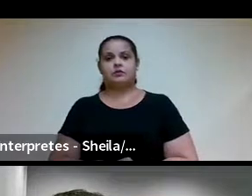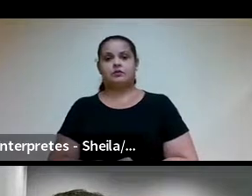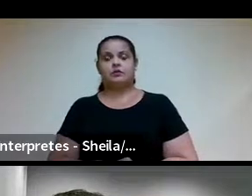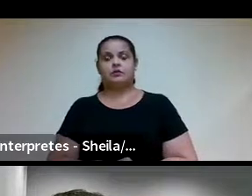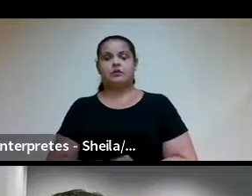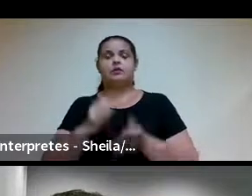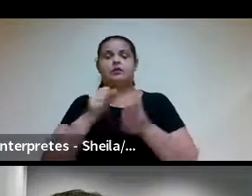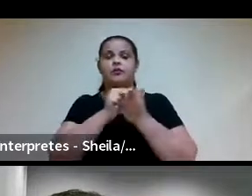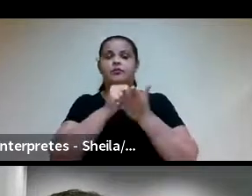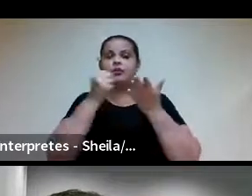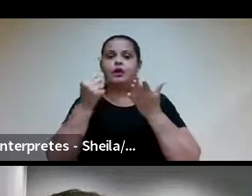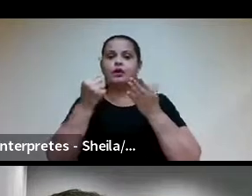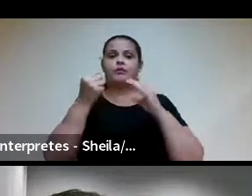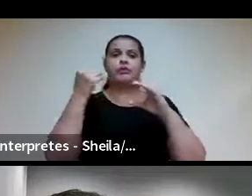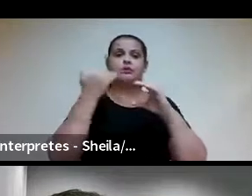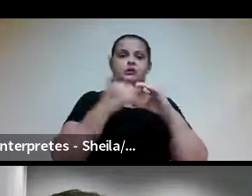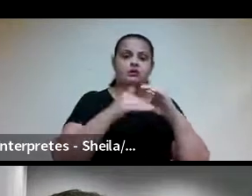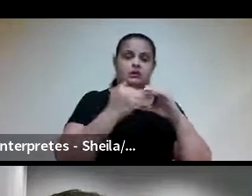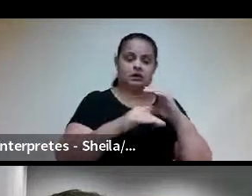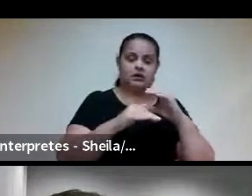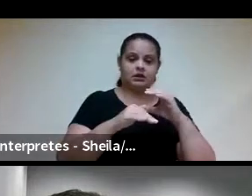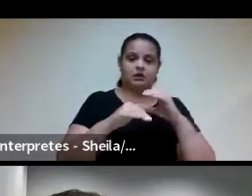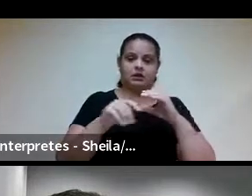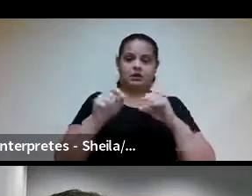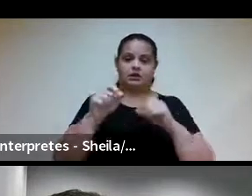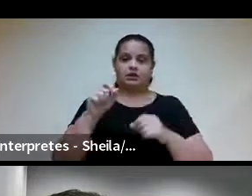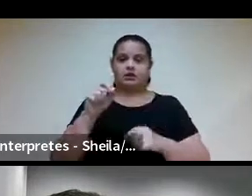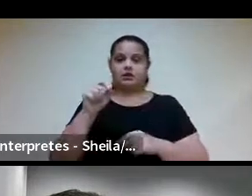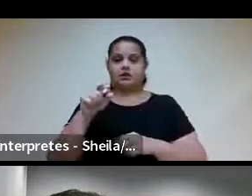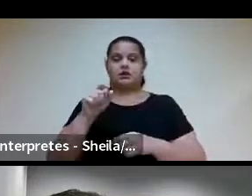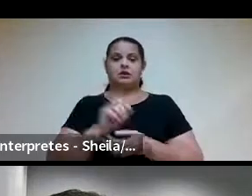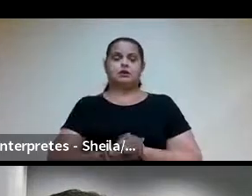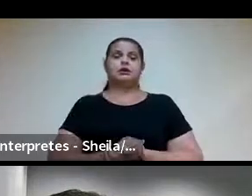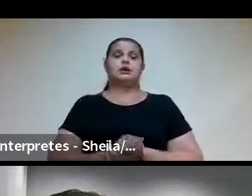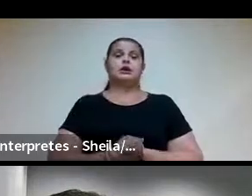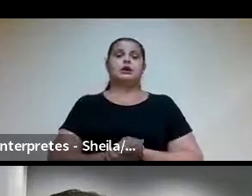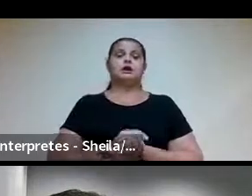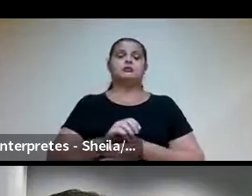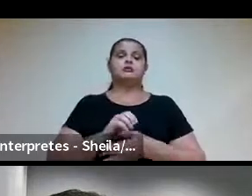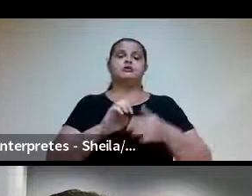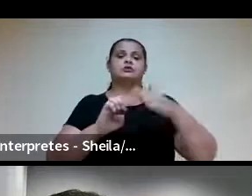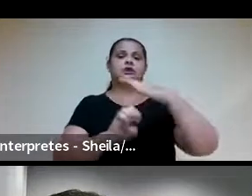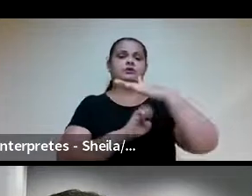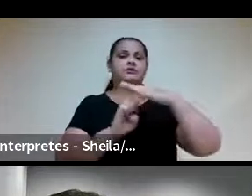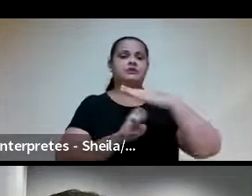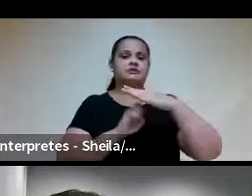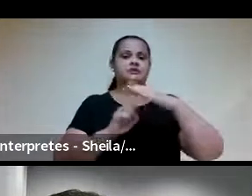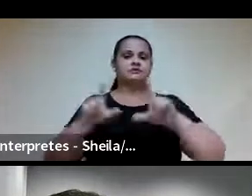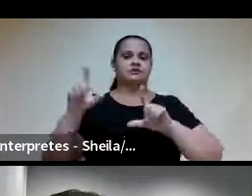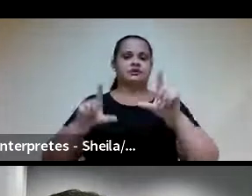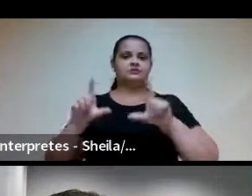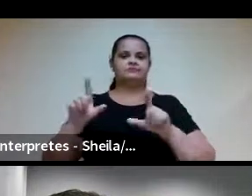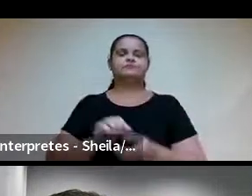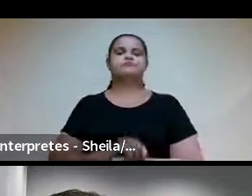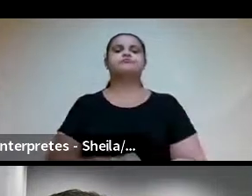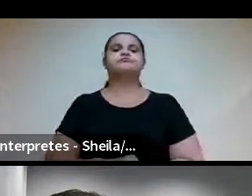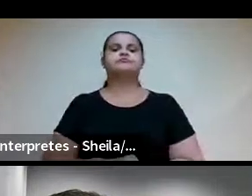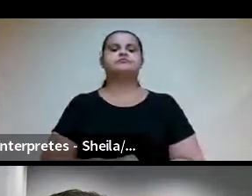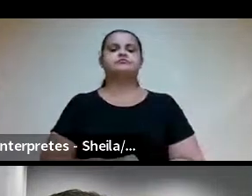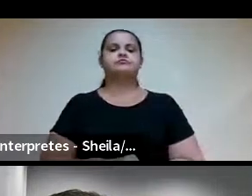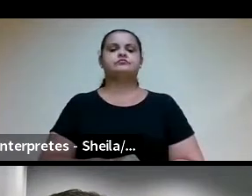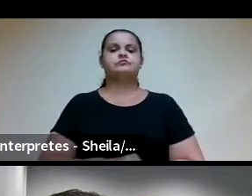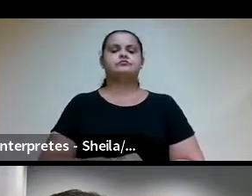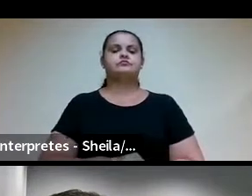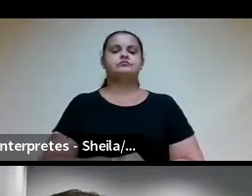E, realmente, embora não se trate dessa questão, se trata apenas